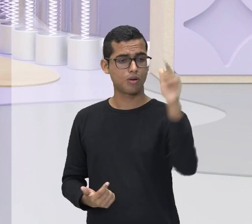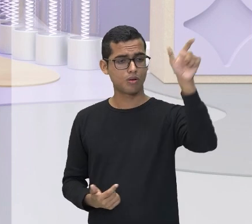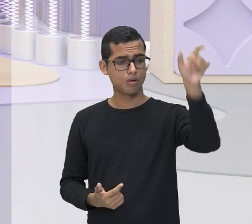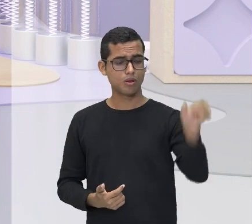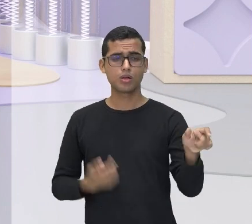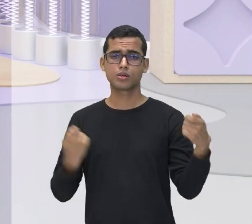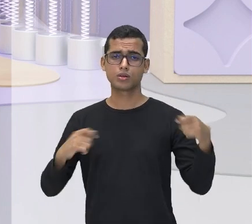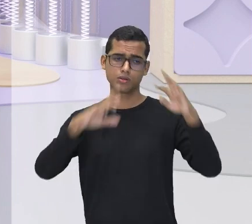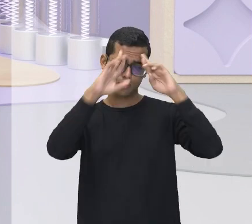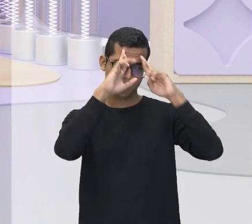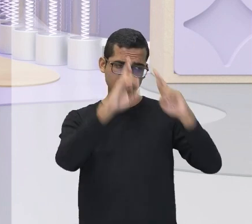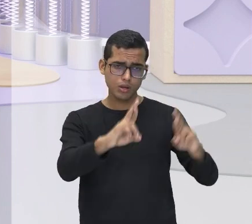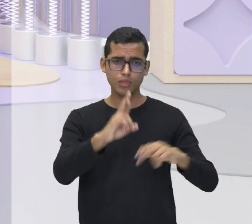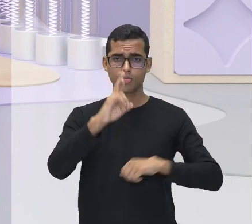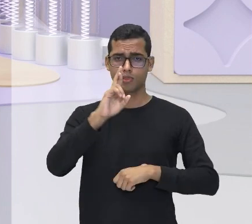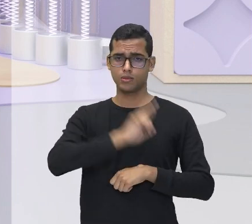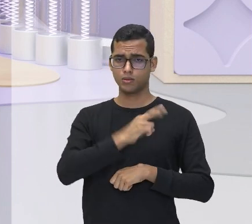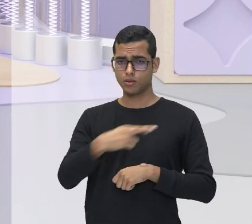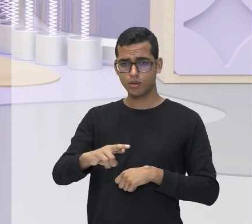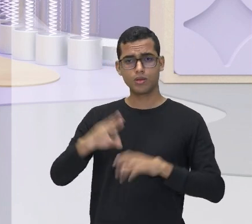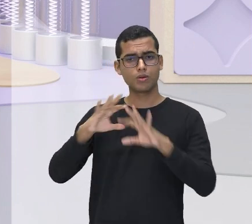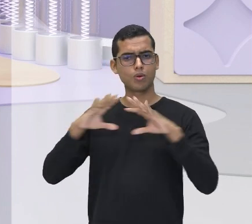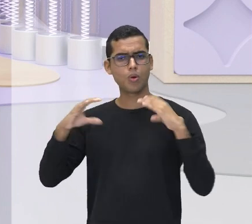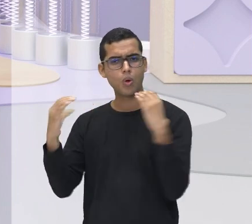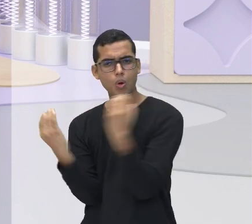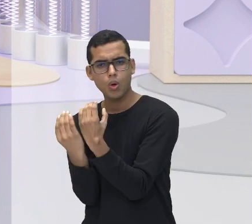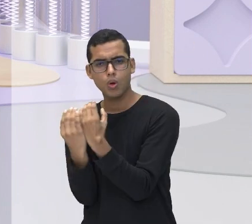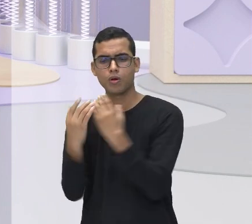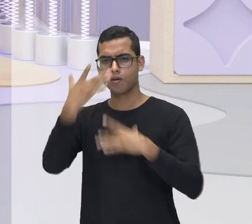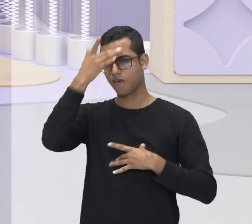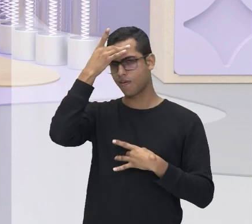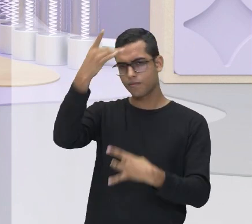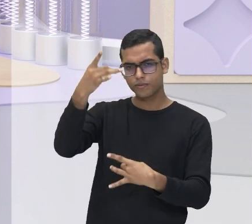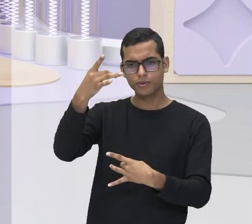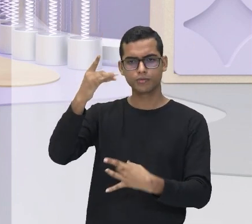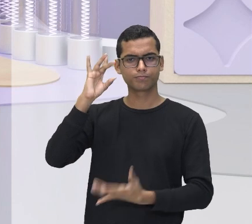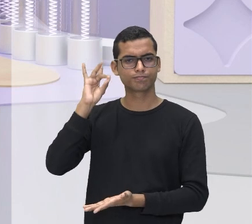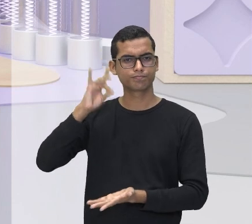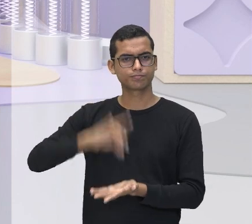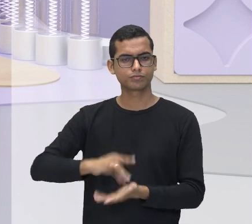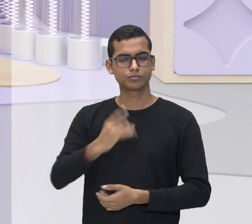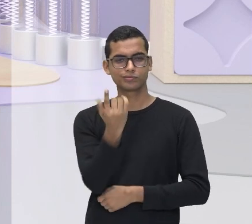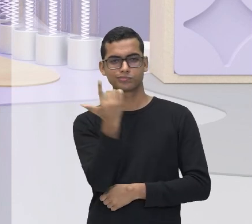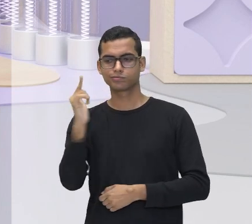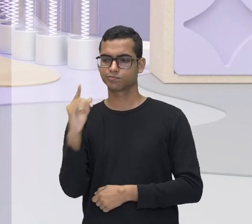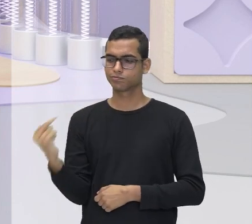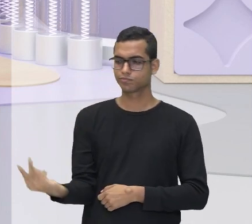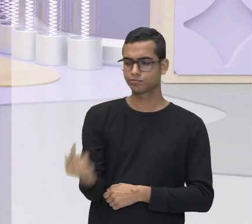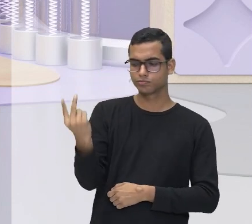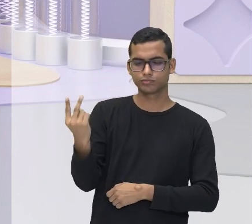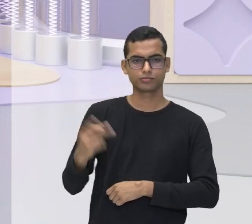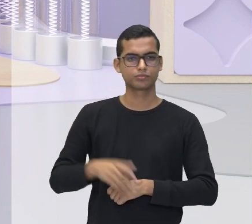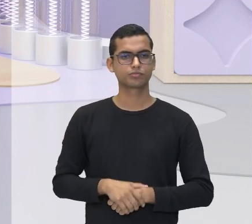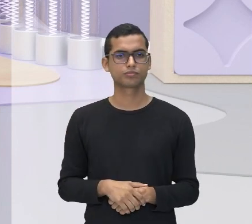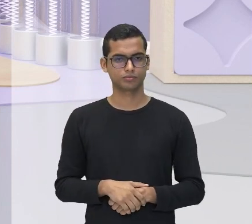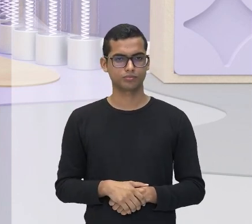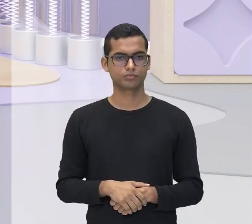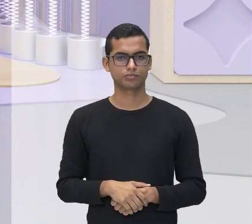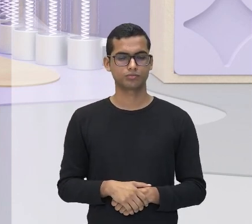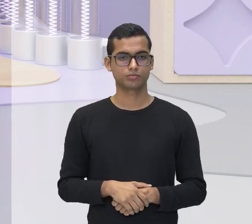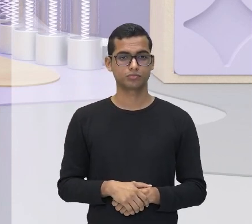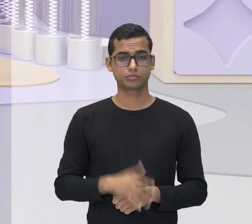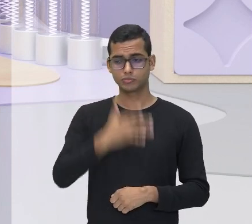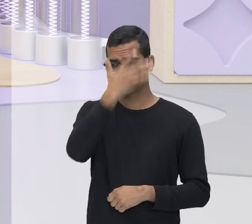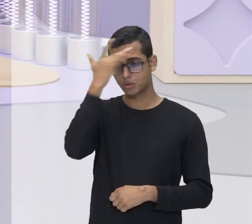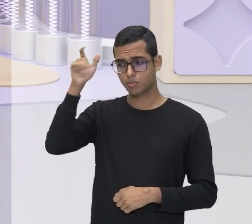ela da sua religião, da sua comunidade de fé ou não. O outro valor, o respeito aos mais velhos.